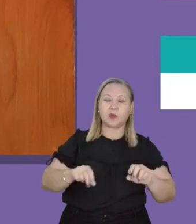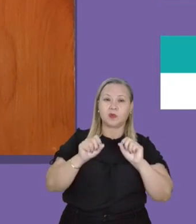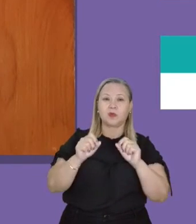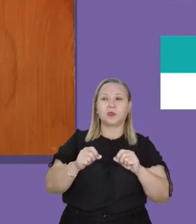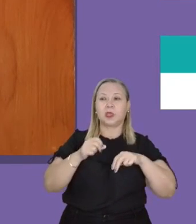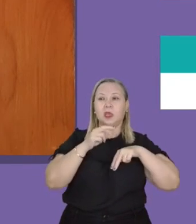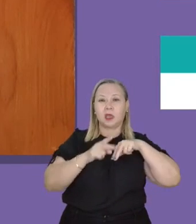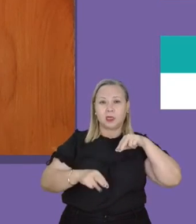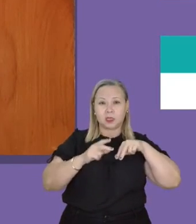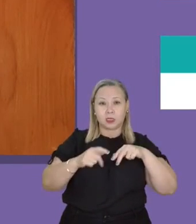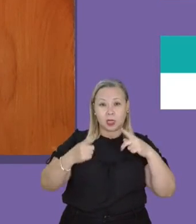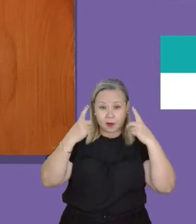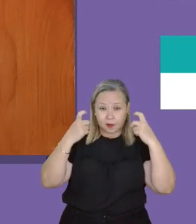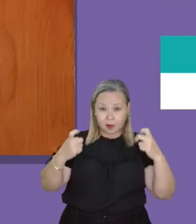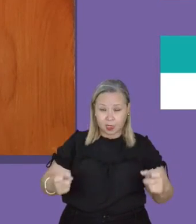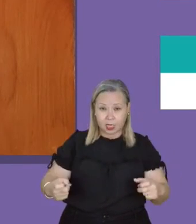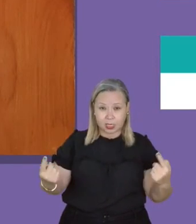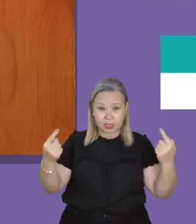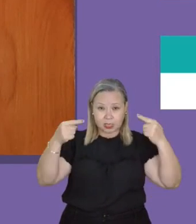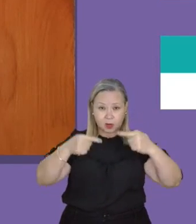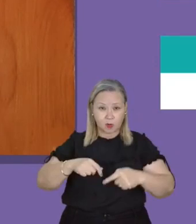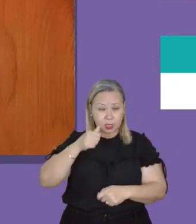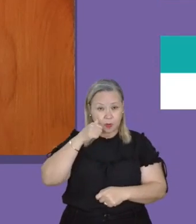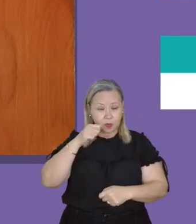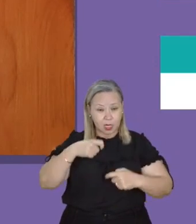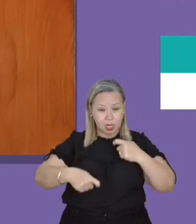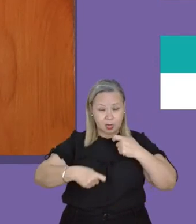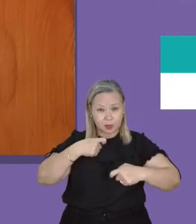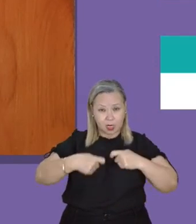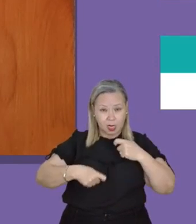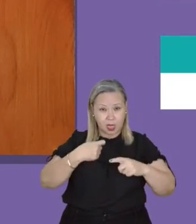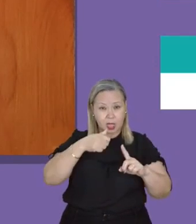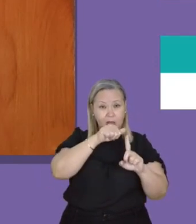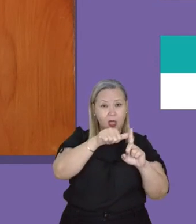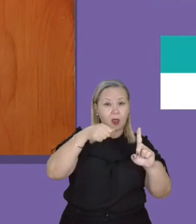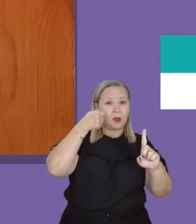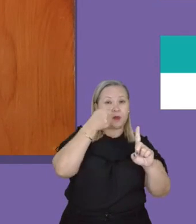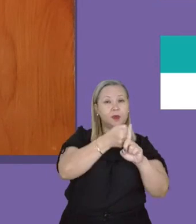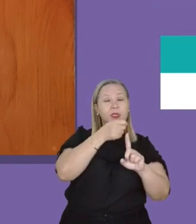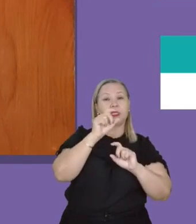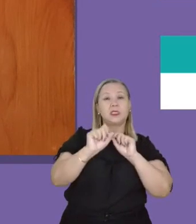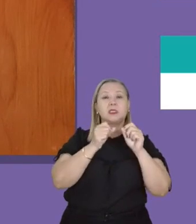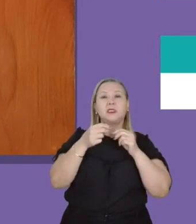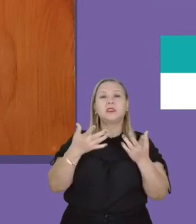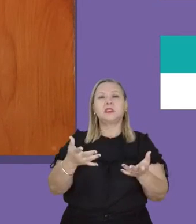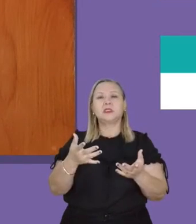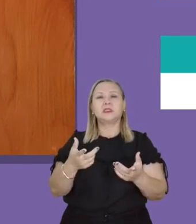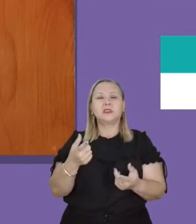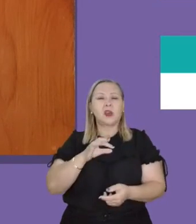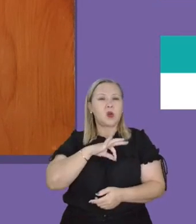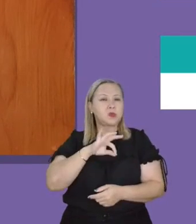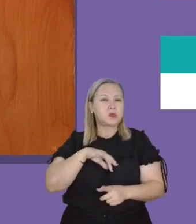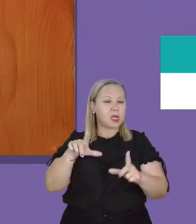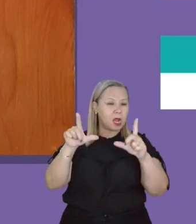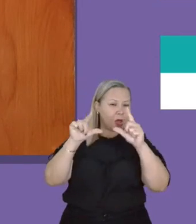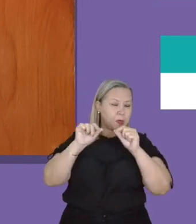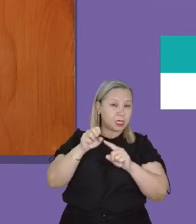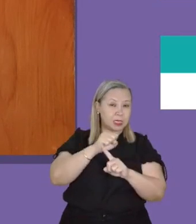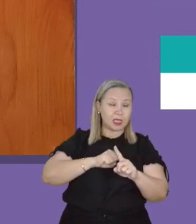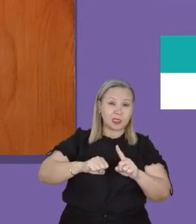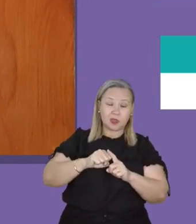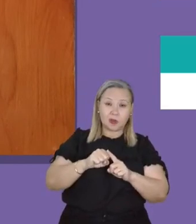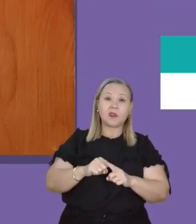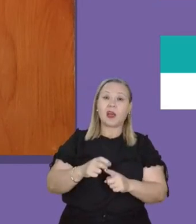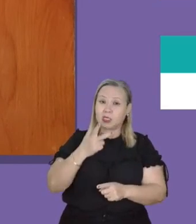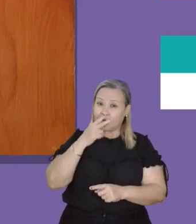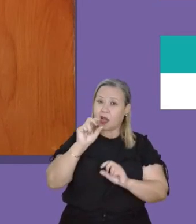a violência contra a mulher, a violência sexual, o feminicídio, o fato de que a gente ganha menos, de que a sociedade literalmente acha